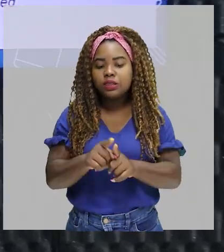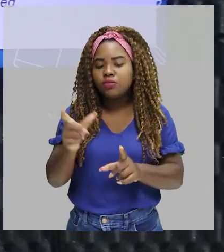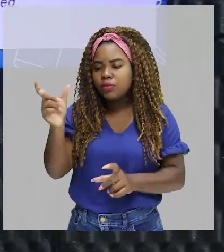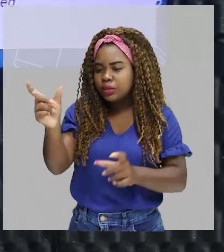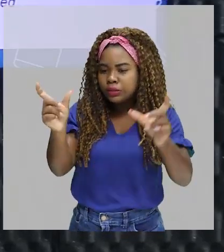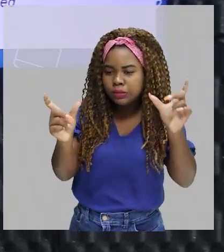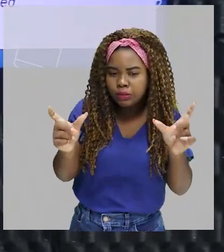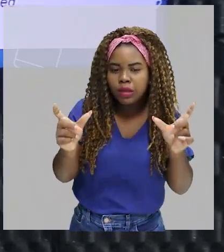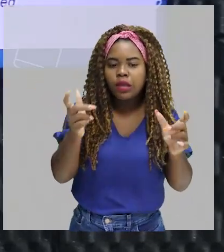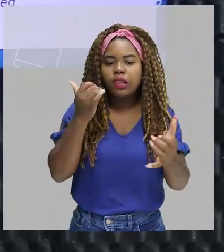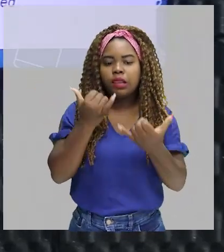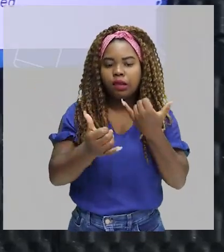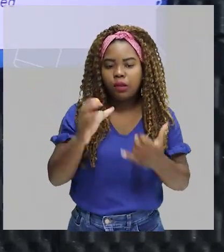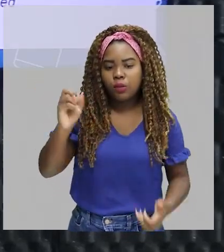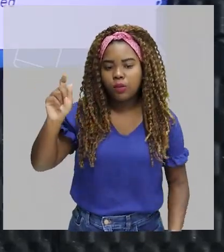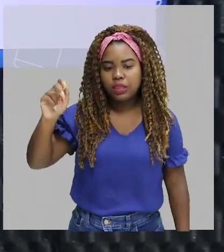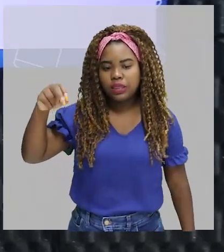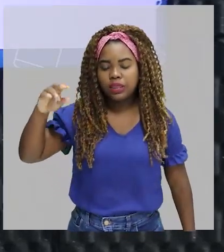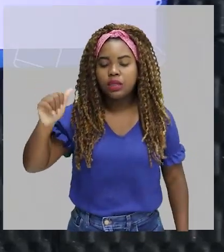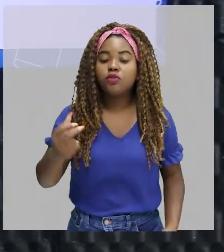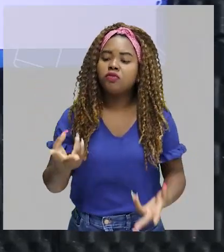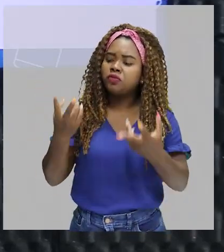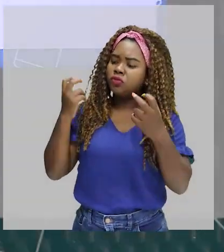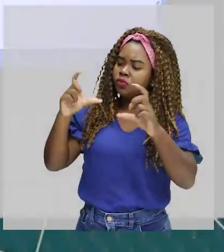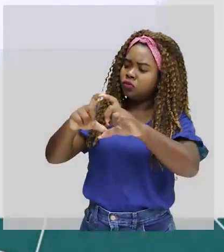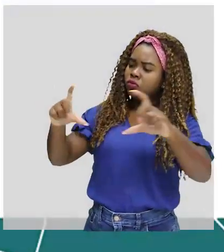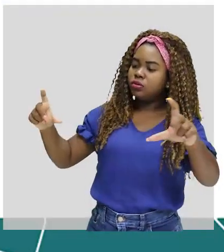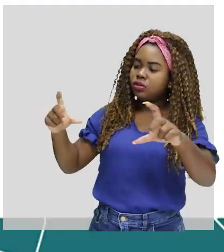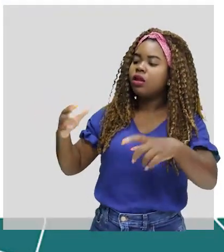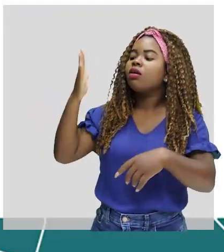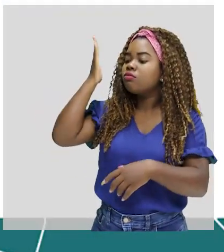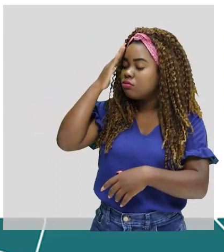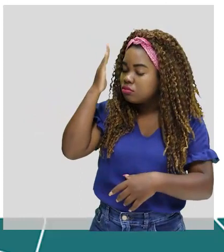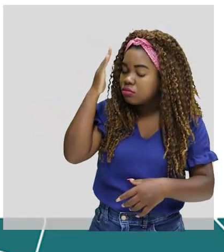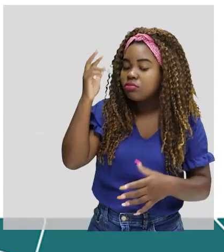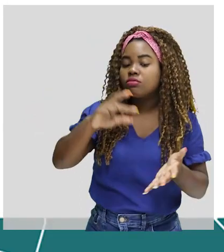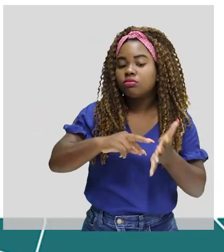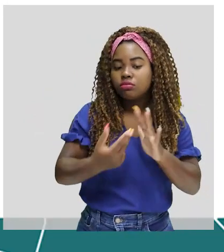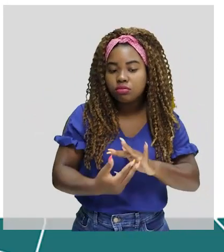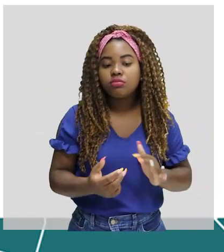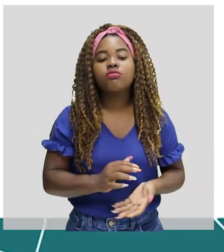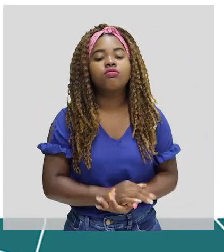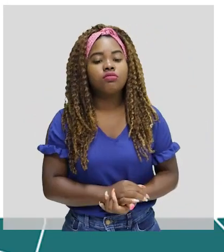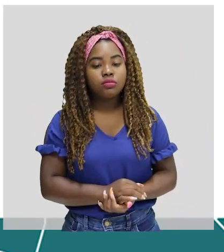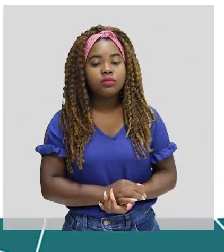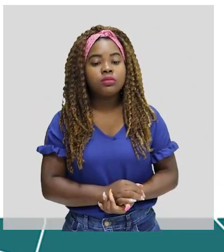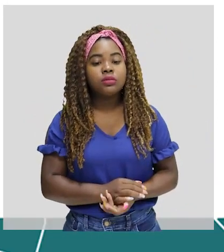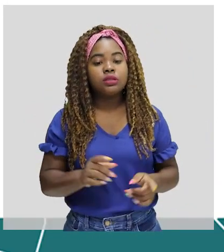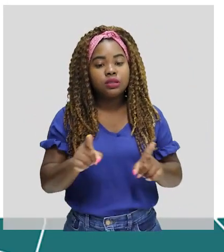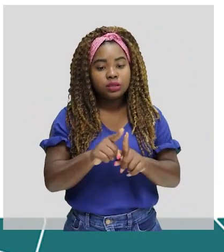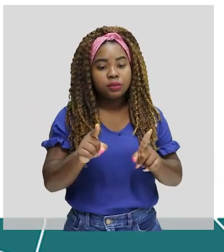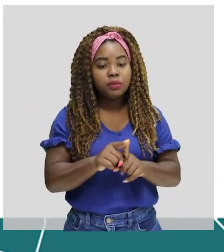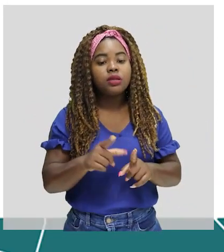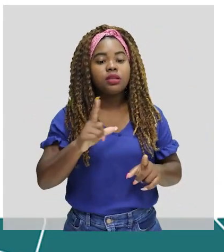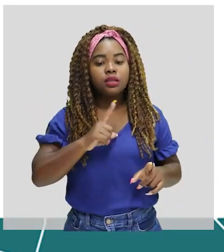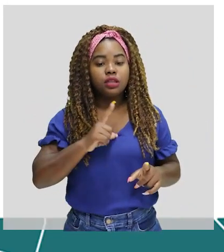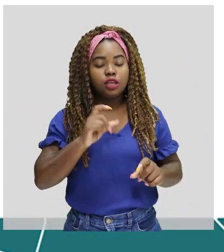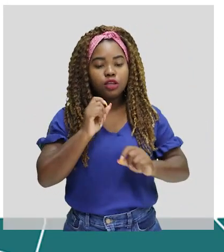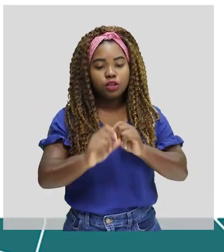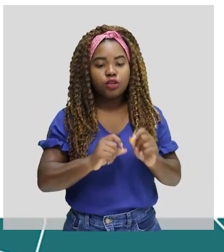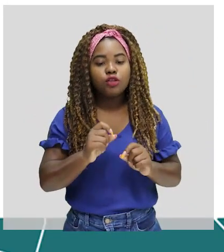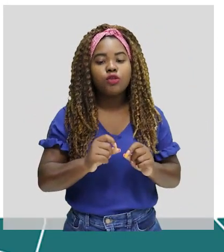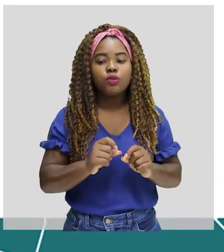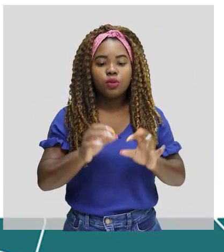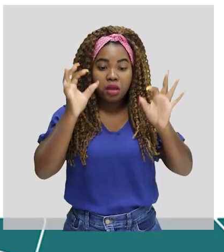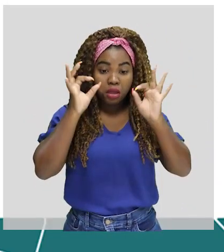cognatas são aquelas que, quando você olha para elas, você entende o significado. E aí vem o nosso conteúdo.